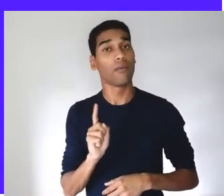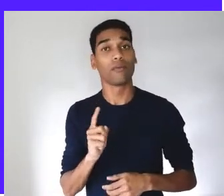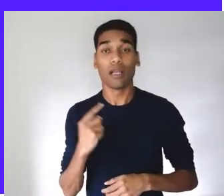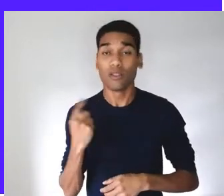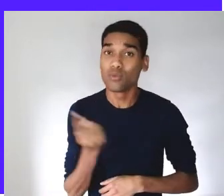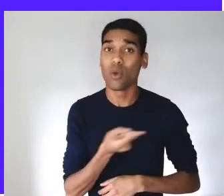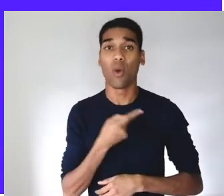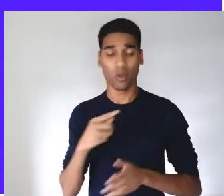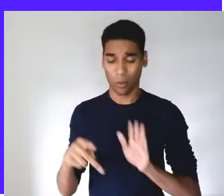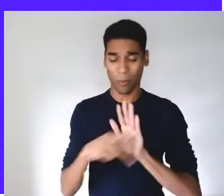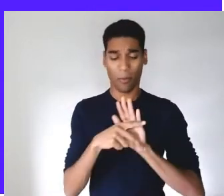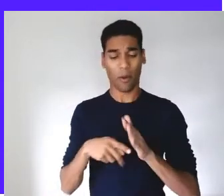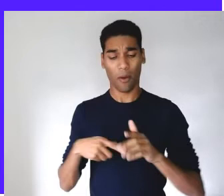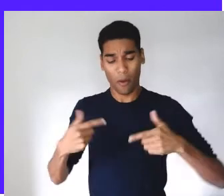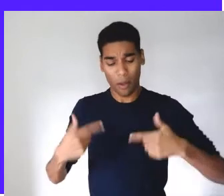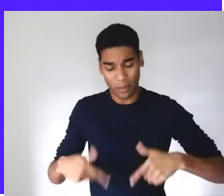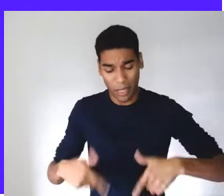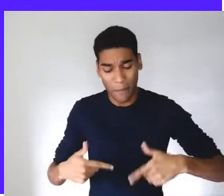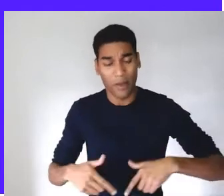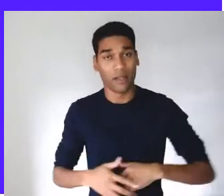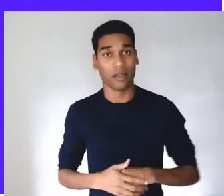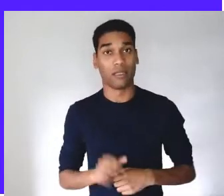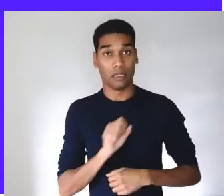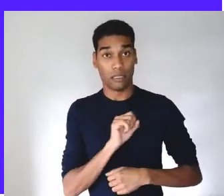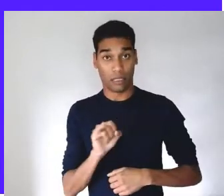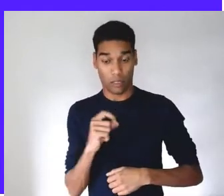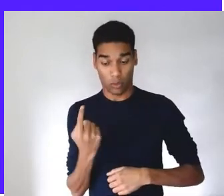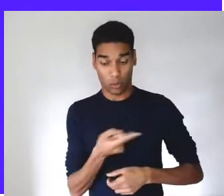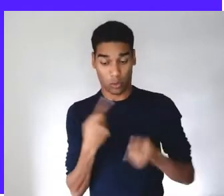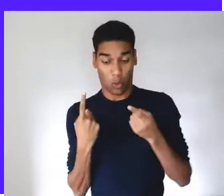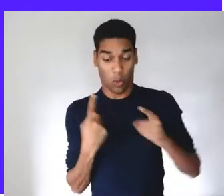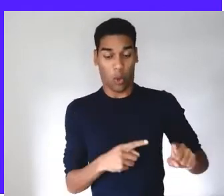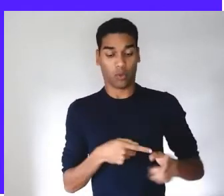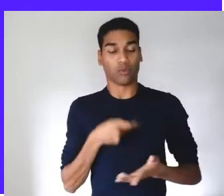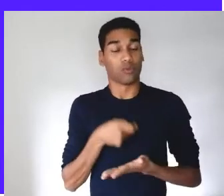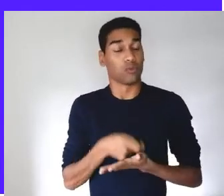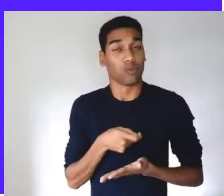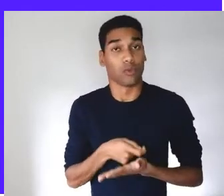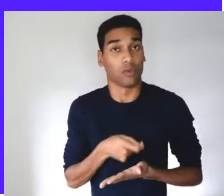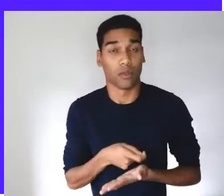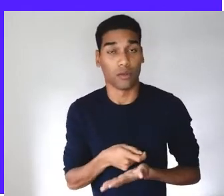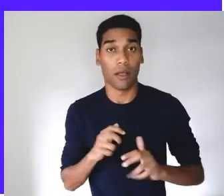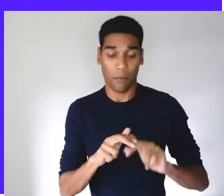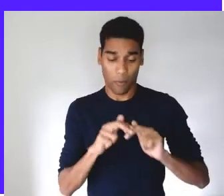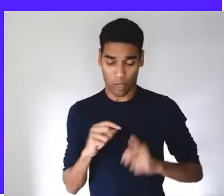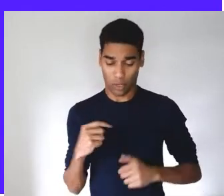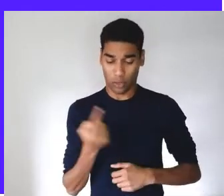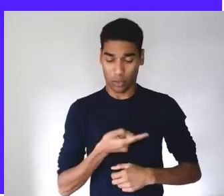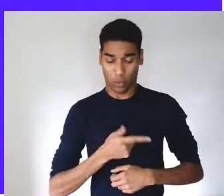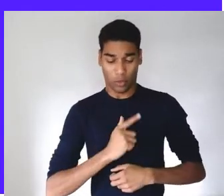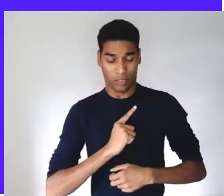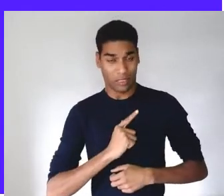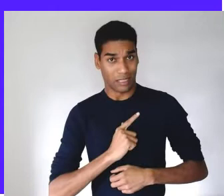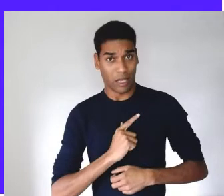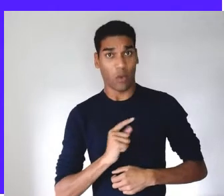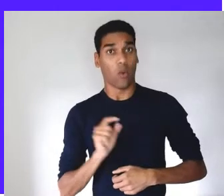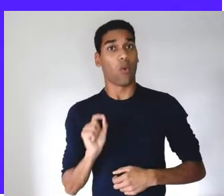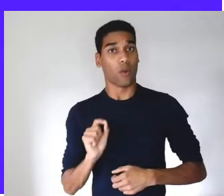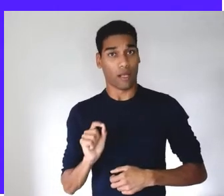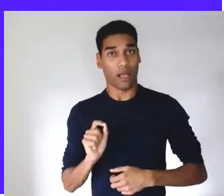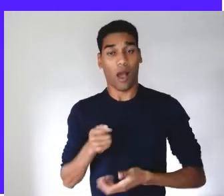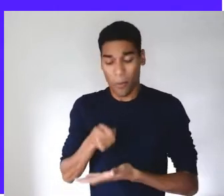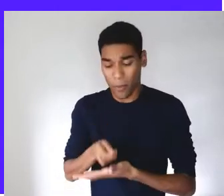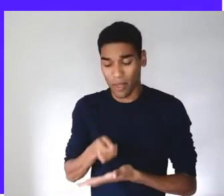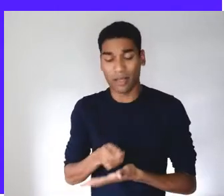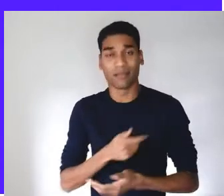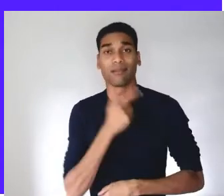contra o autoritarismo, sim, é claro que a gente se posiciona, é nosso dever se posicionar pela liberdade de imprensa, pela liberdade de acesso à